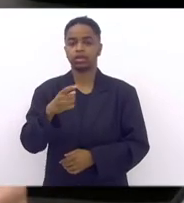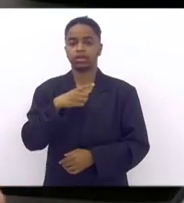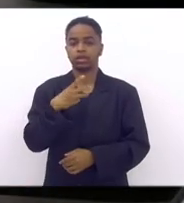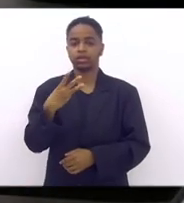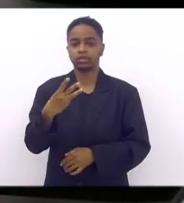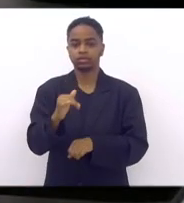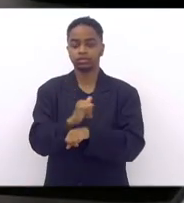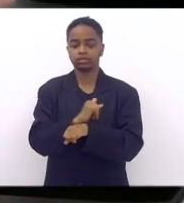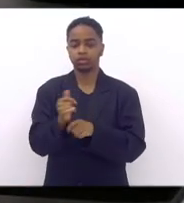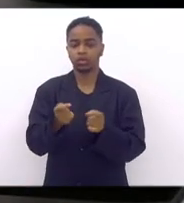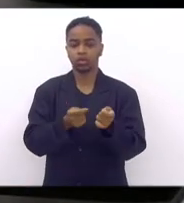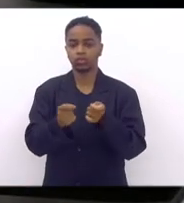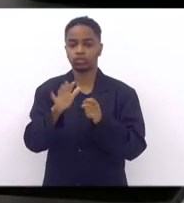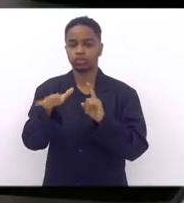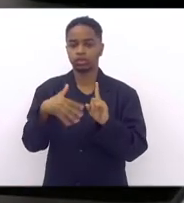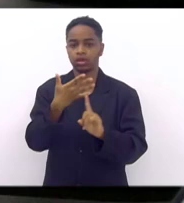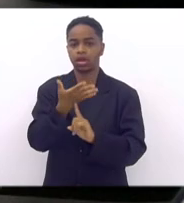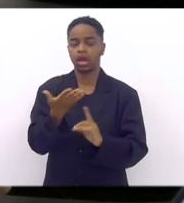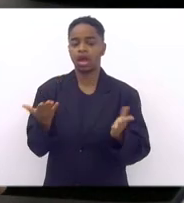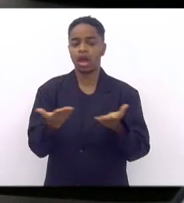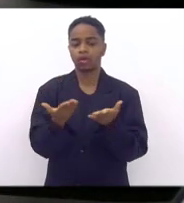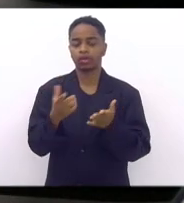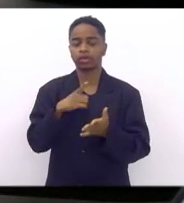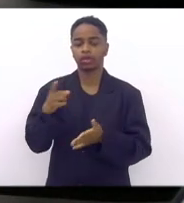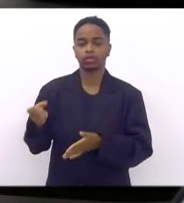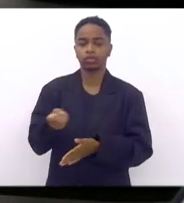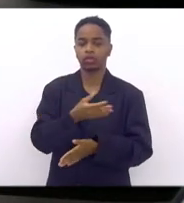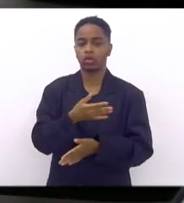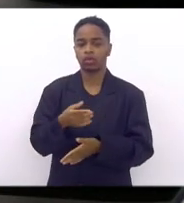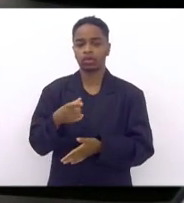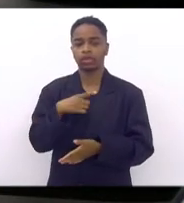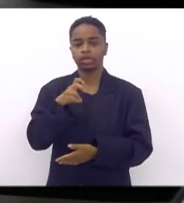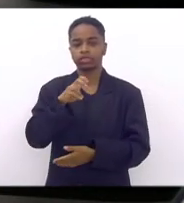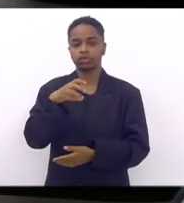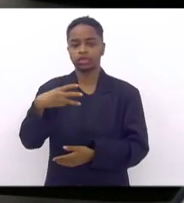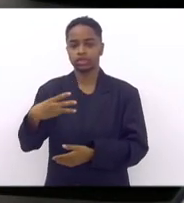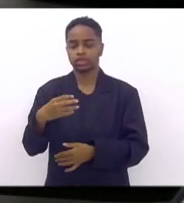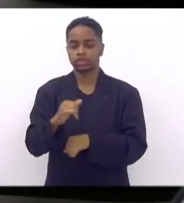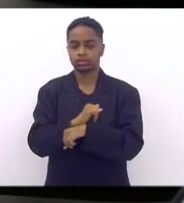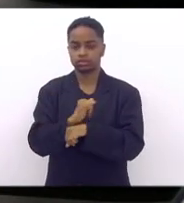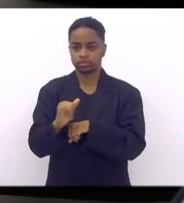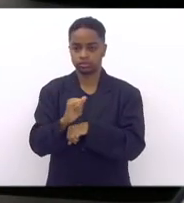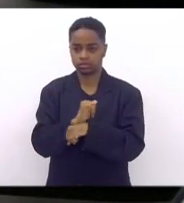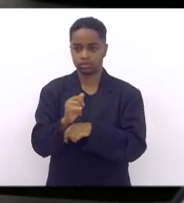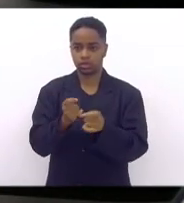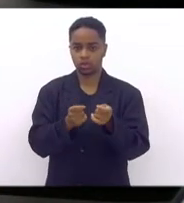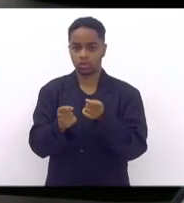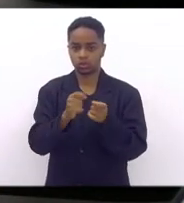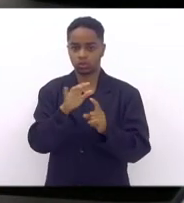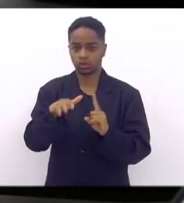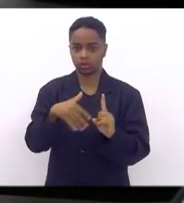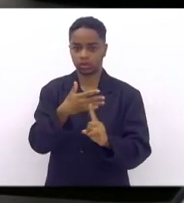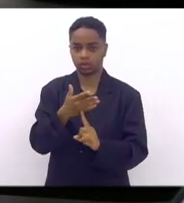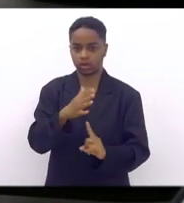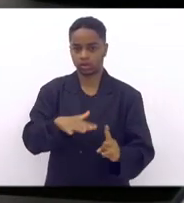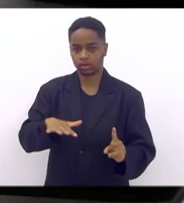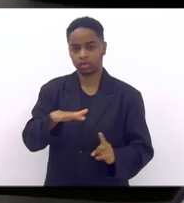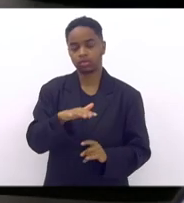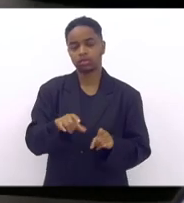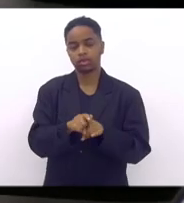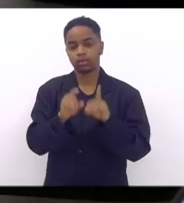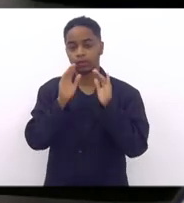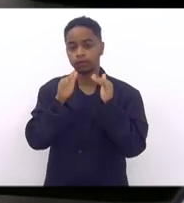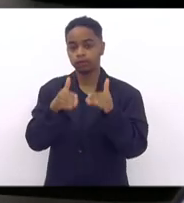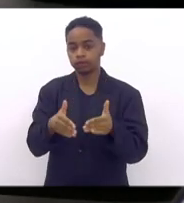Ambiental hoje a gente evolui para um instrumento moderno mas com 53 instrumentos de Controle Ambiental ênfase no Controle